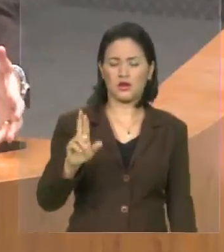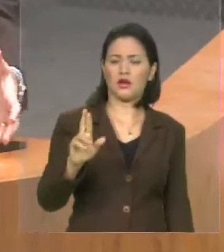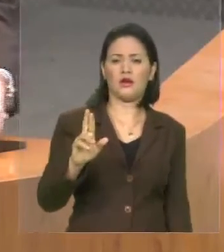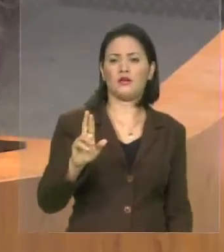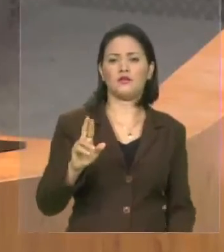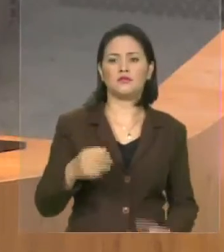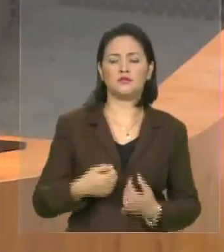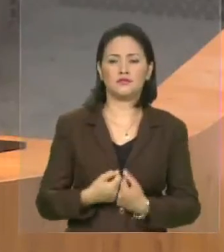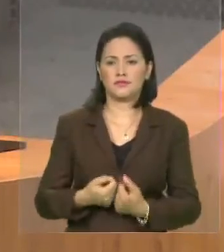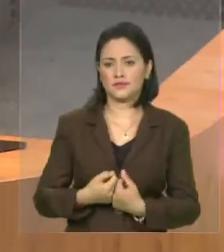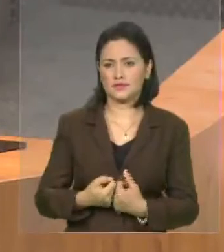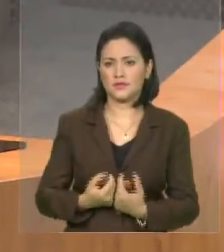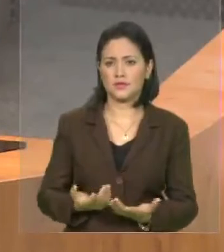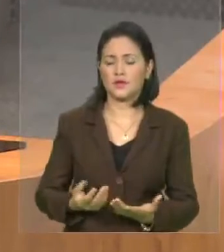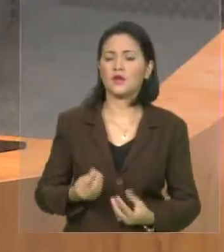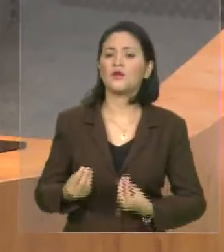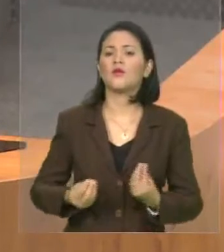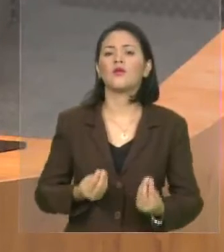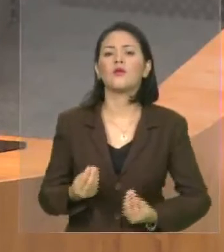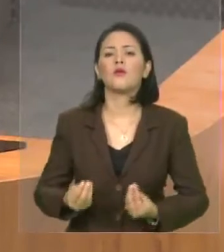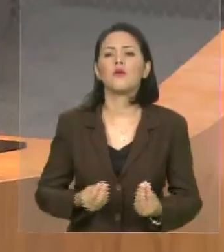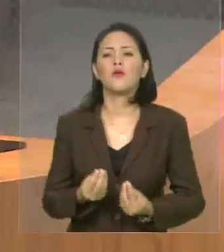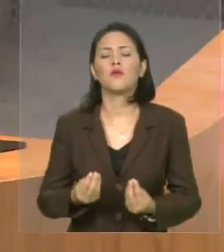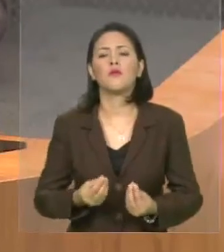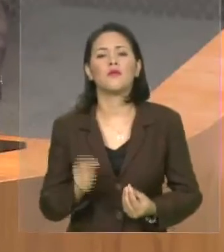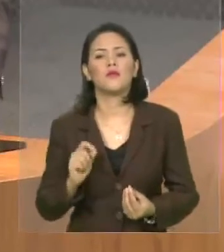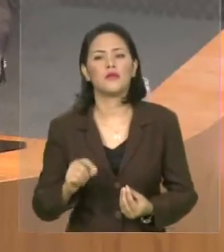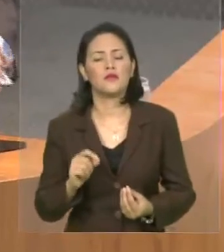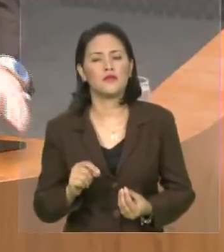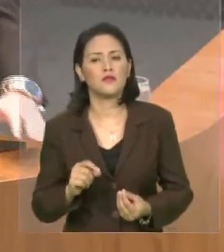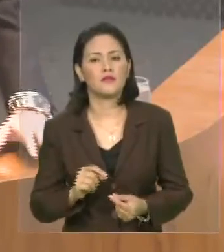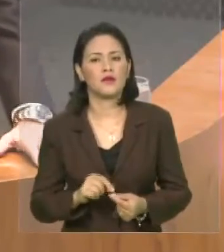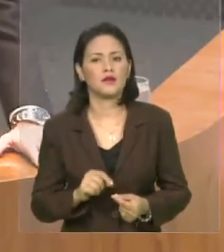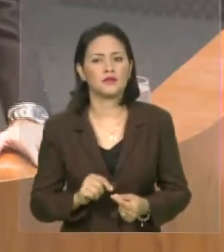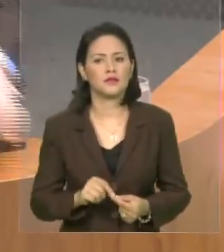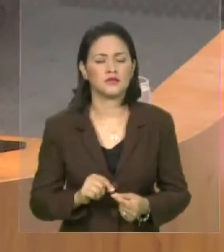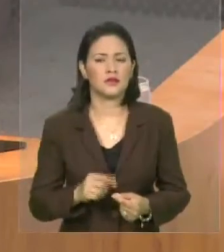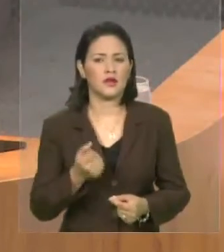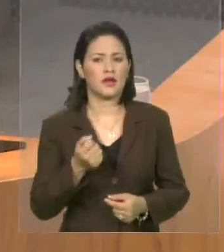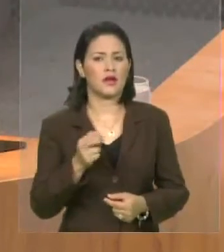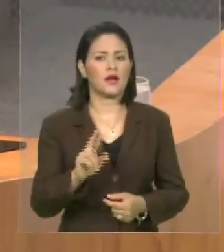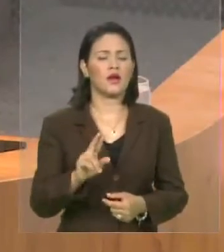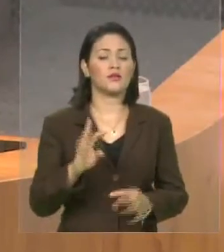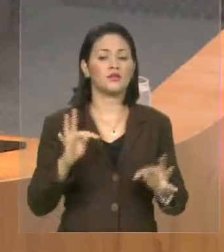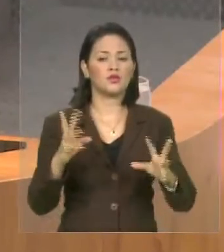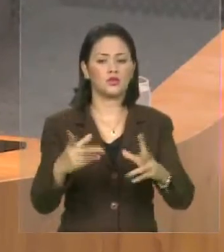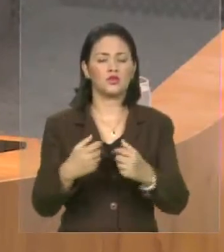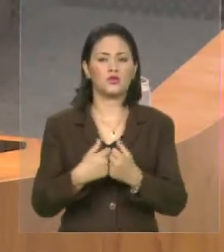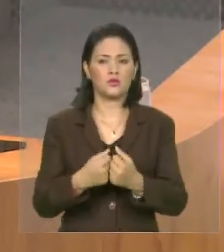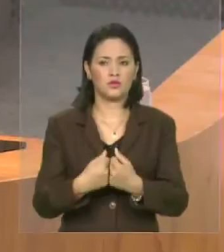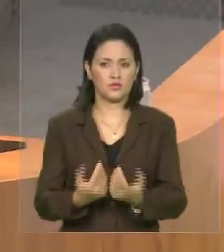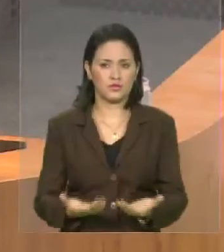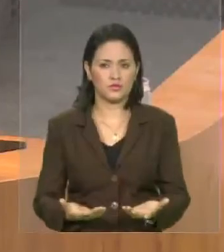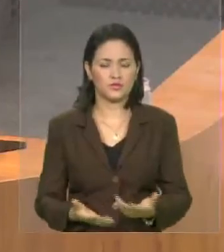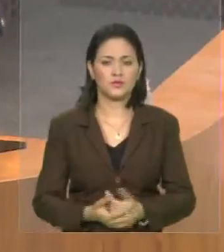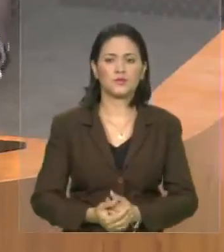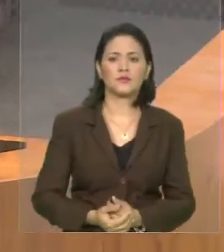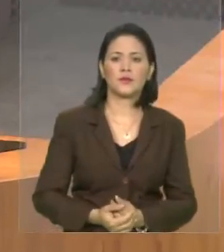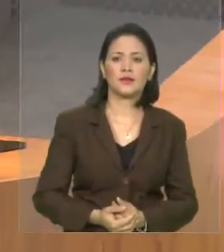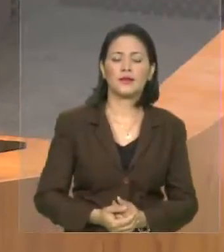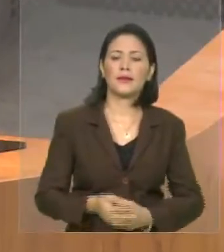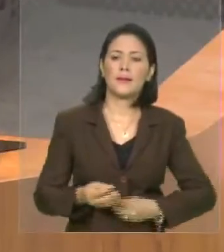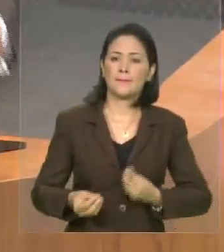Então, como que ele vai colocar ar-condicionado nos ônibus? Essa é uma questão. Como que aquele determinado prefeito vai